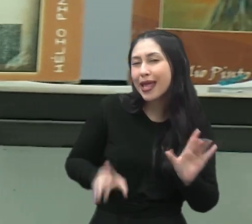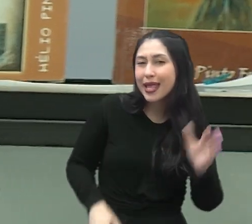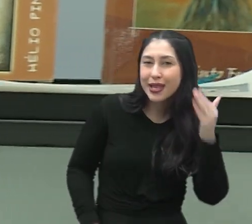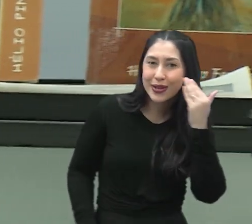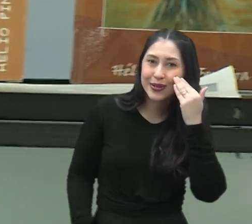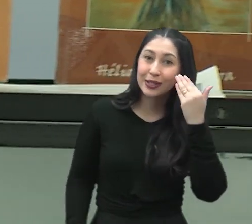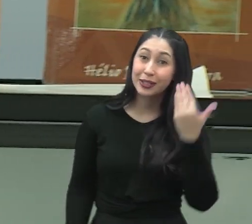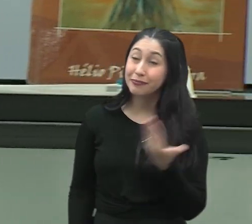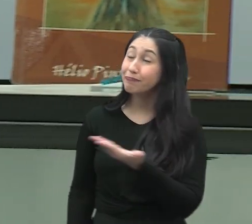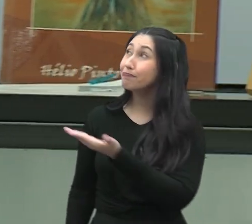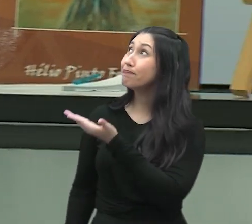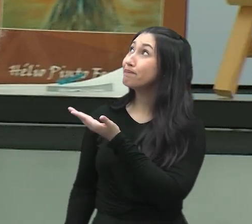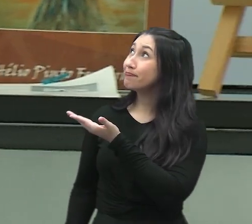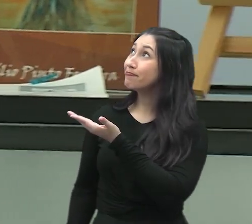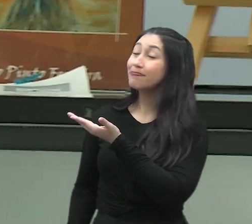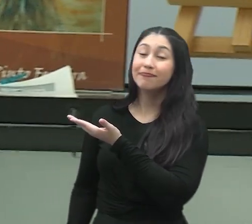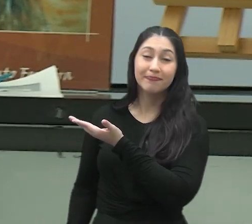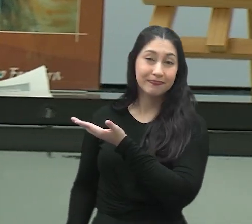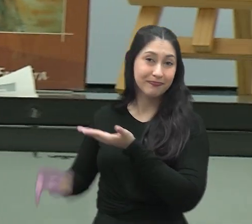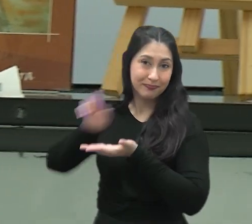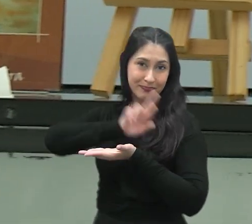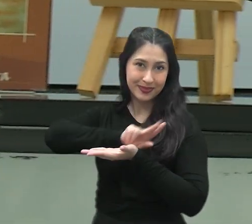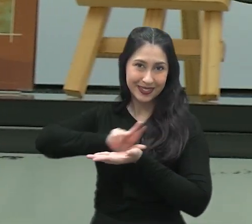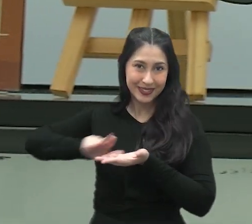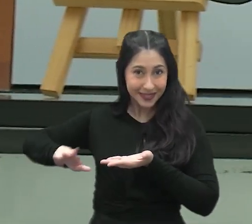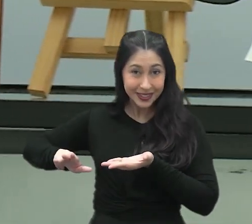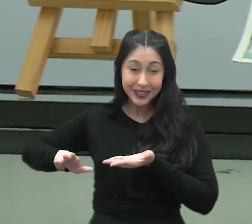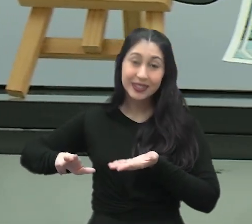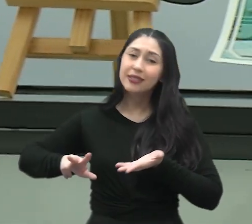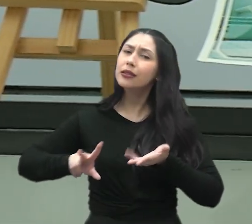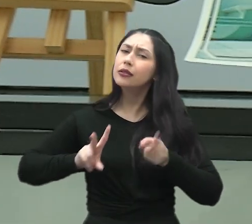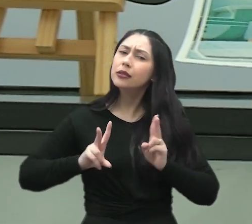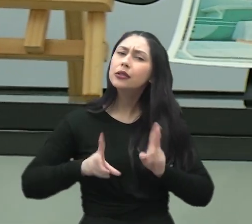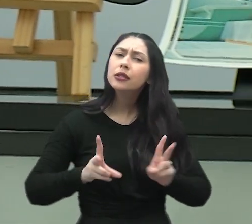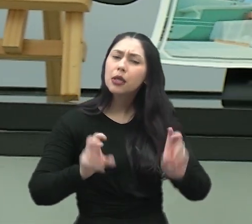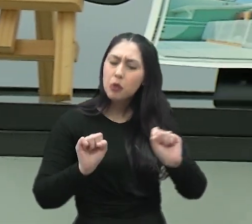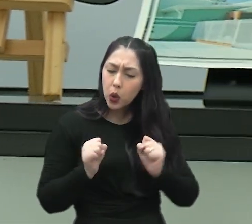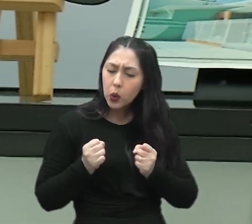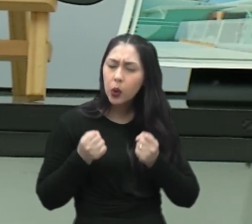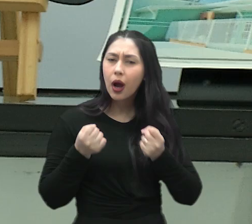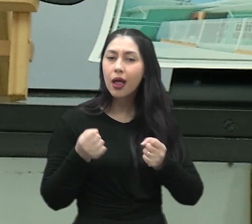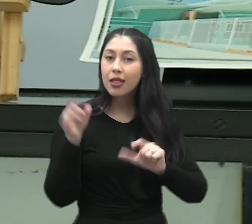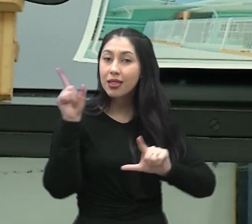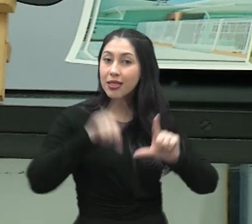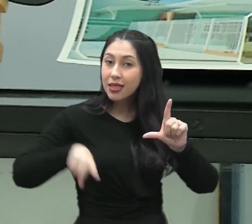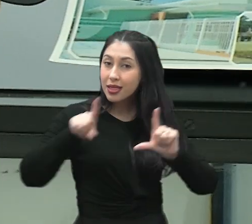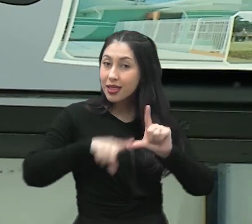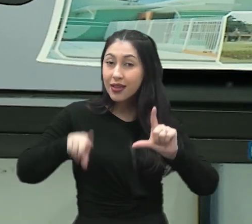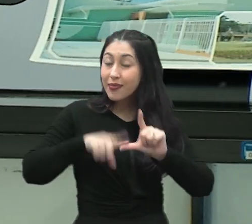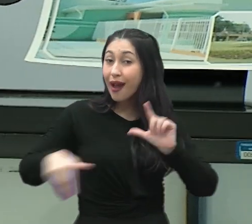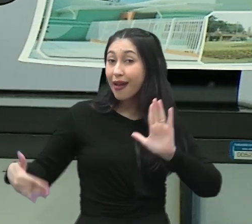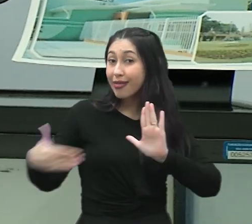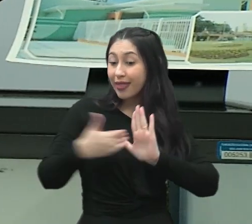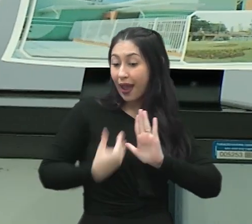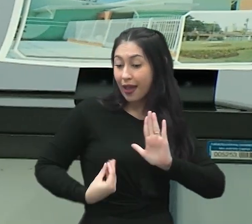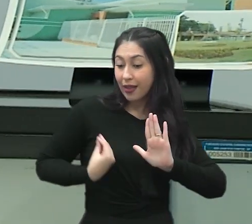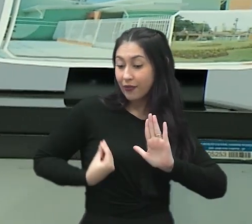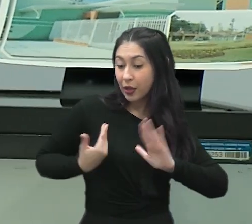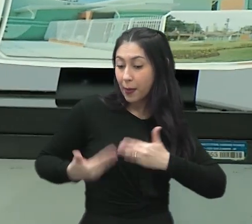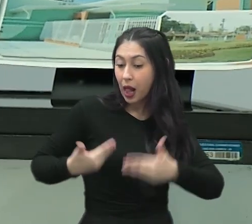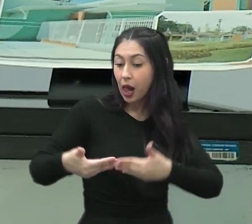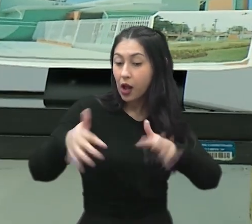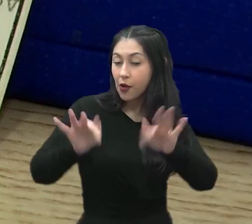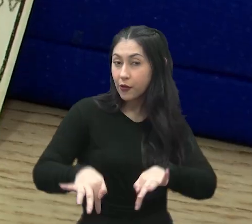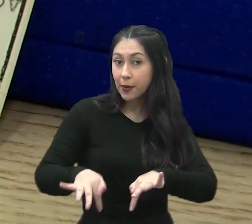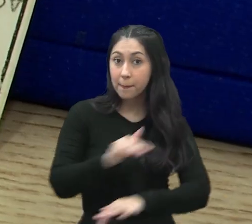como Vida Presente, 6 poemas inéditos, entre outros livros. Manteve-se envolvido com a literatura até os últimos